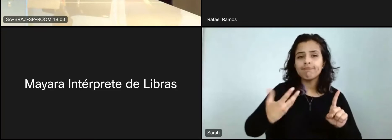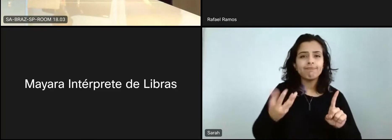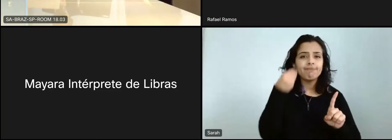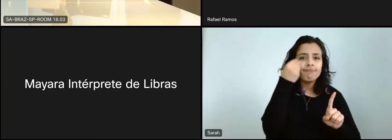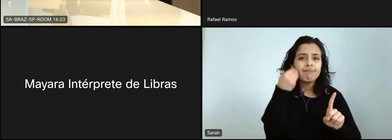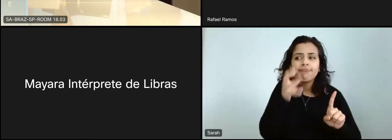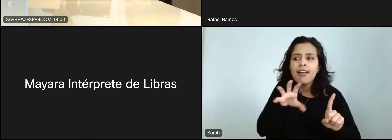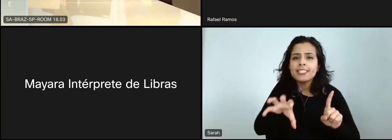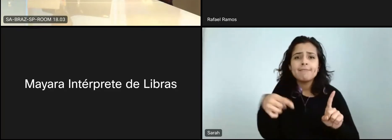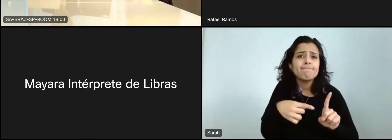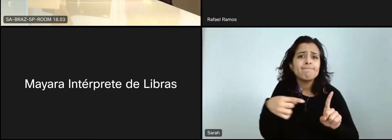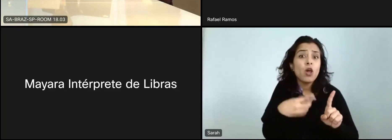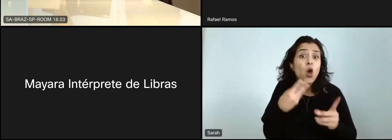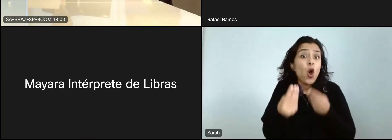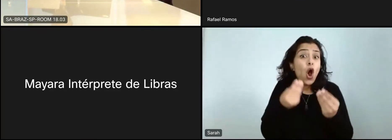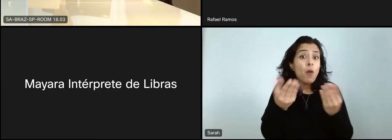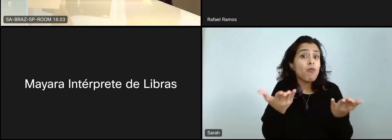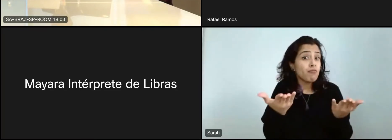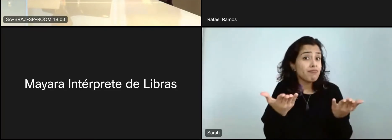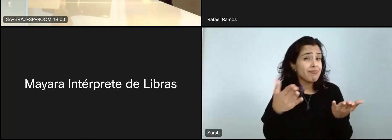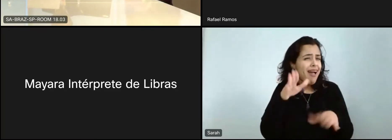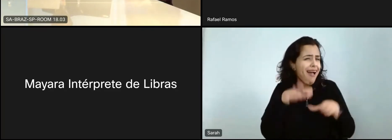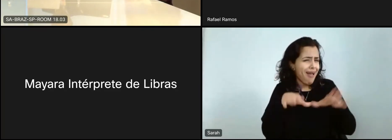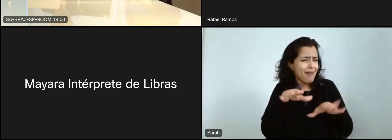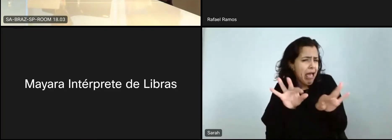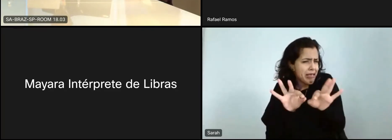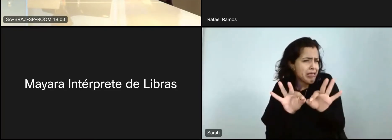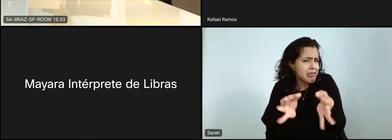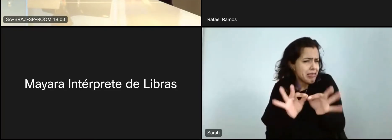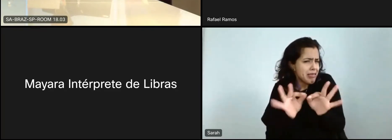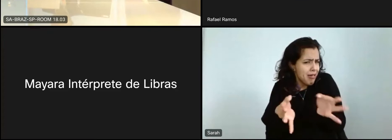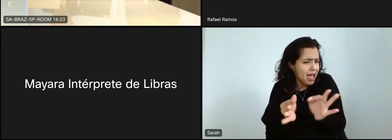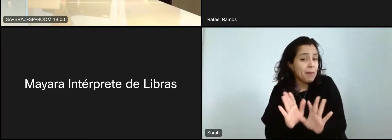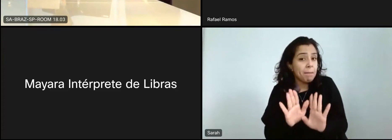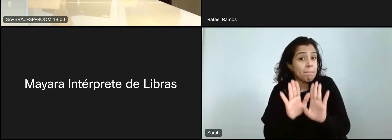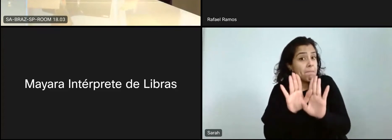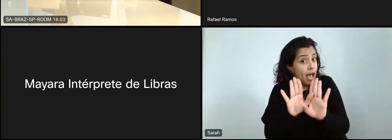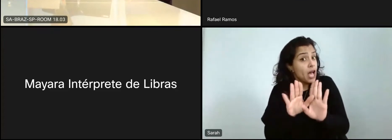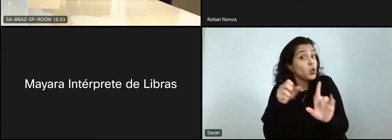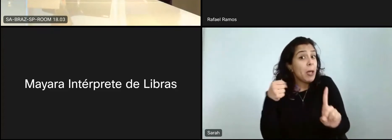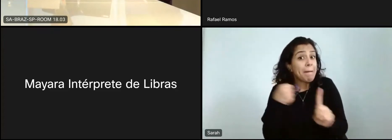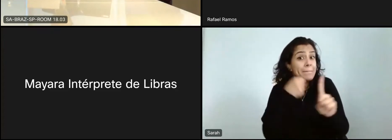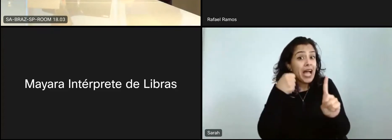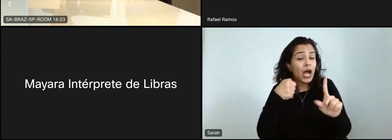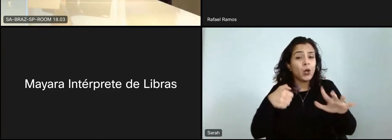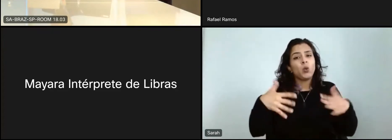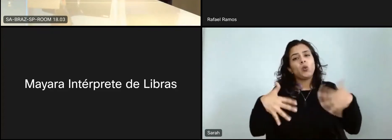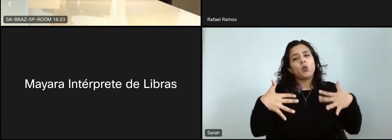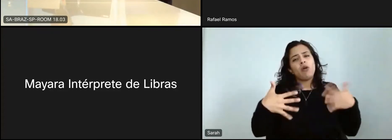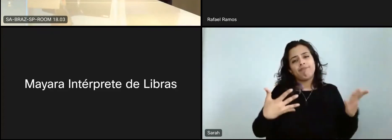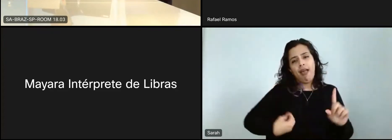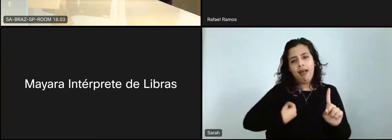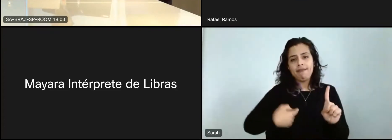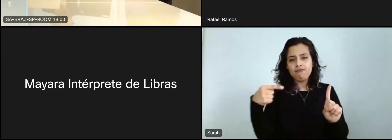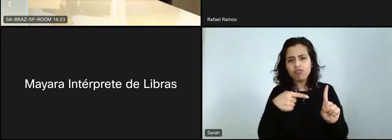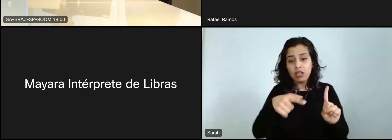uma coisa micro, como o próprio nome já diz, mas que impacta profundamente a vida pessoal e profissional